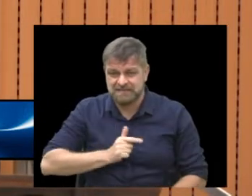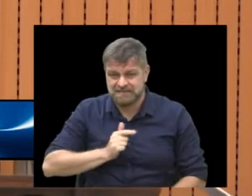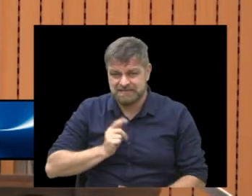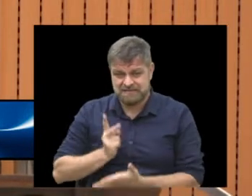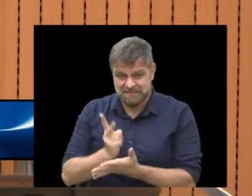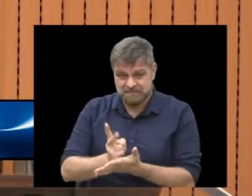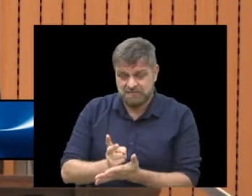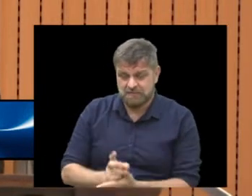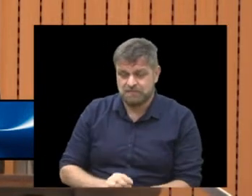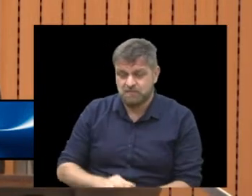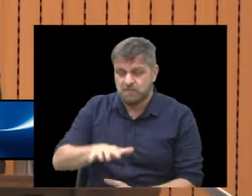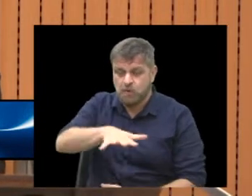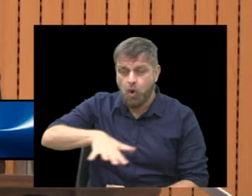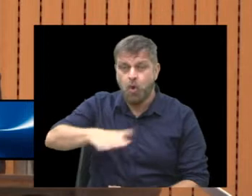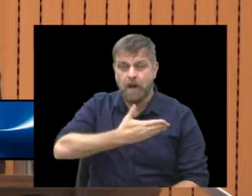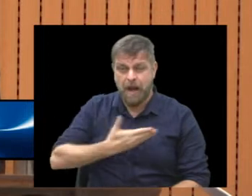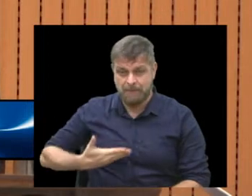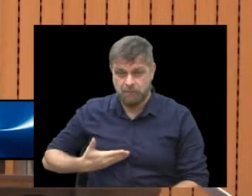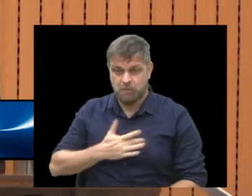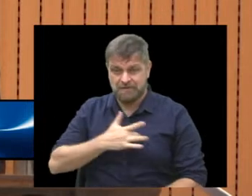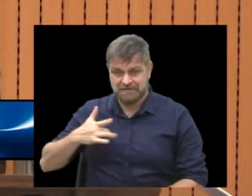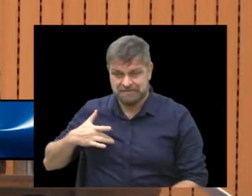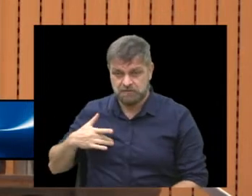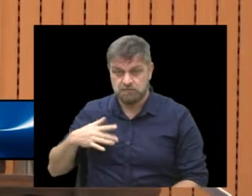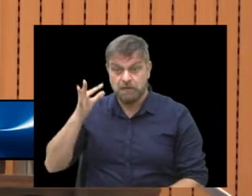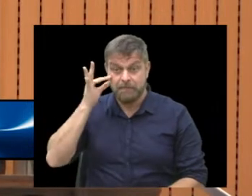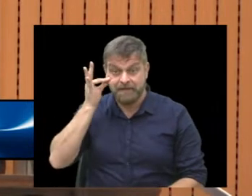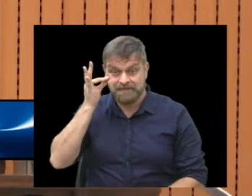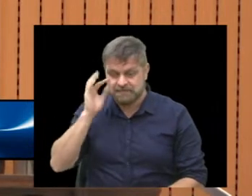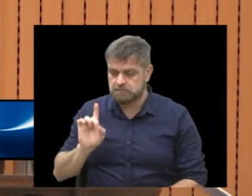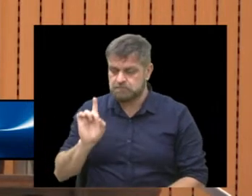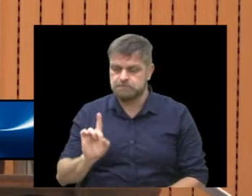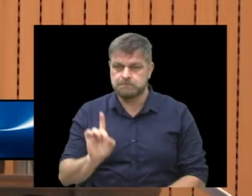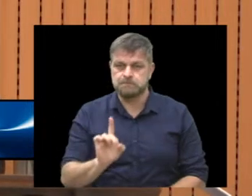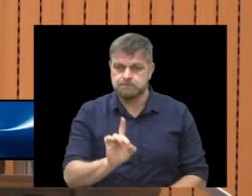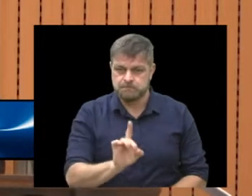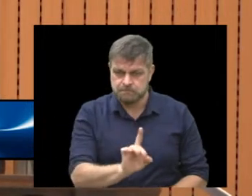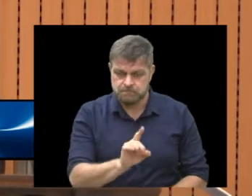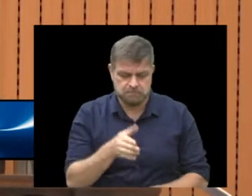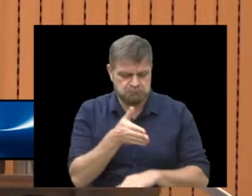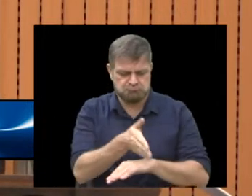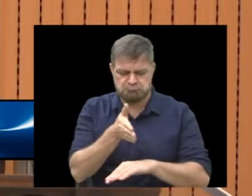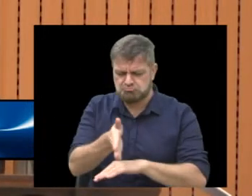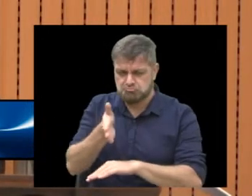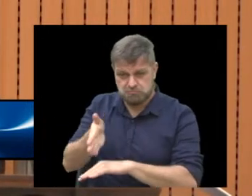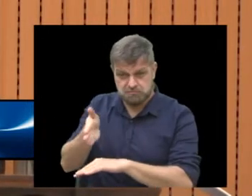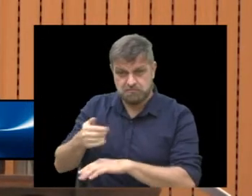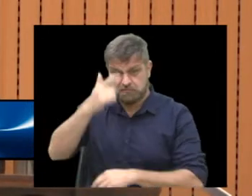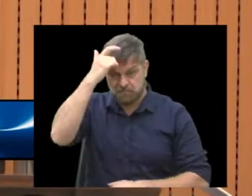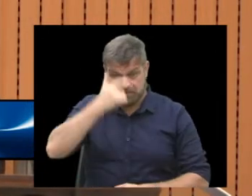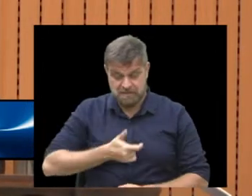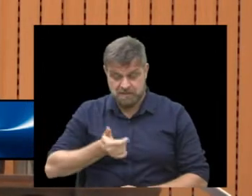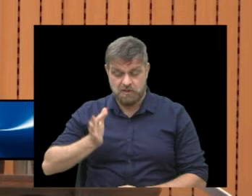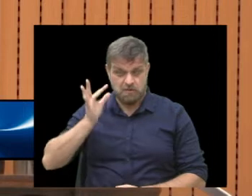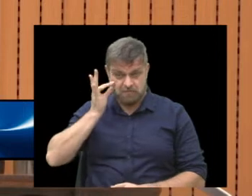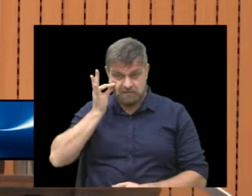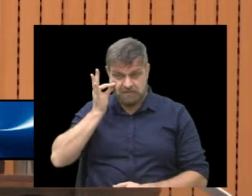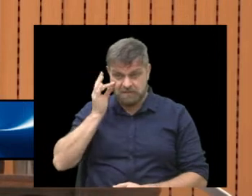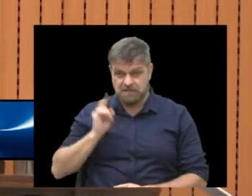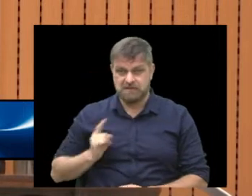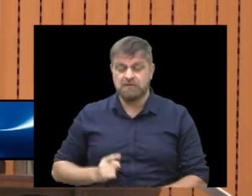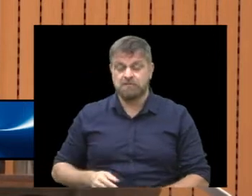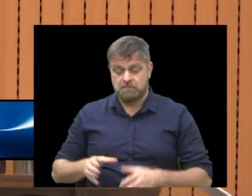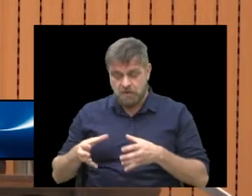diligências nos equipamentos públicos de saúde da nossa cidade. Né, eu estive, não em caráter institucional